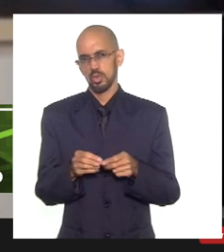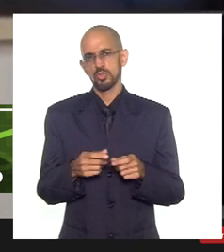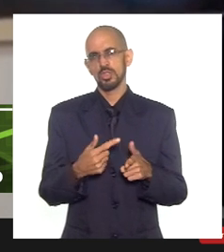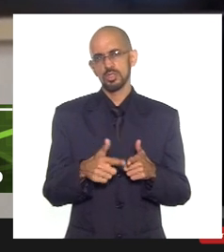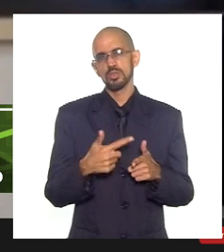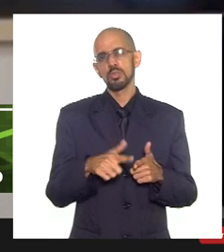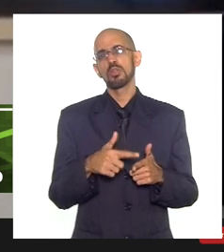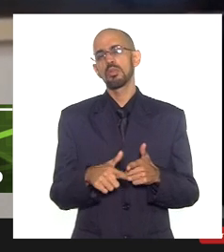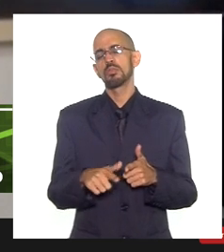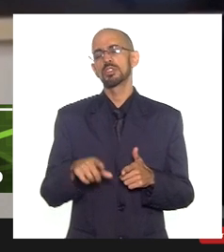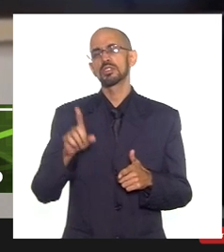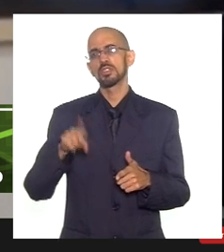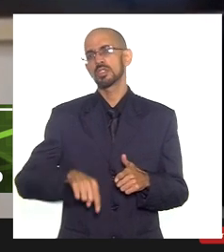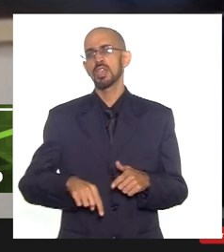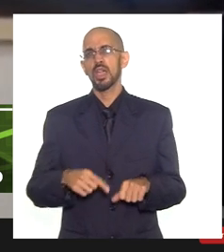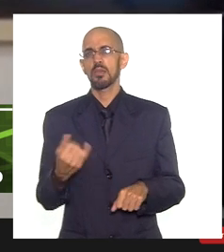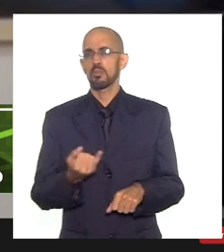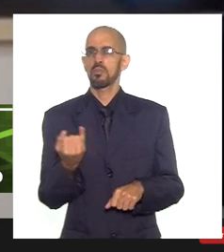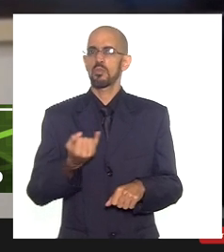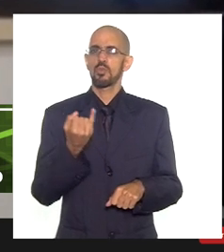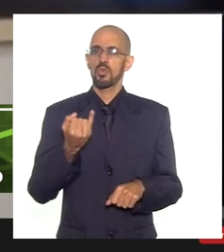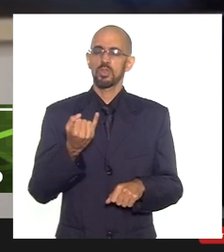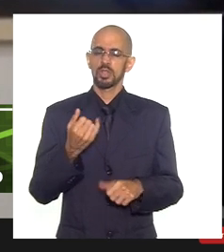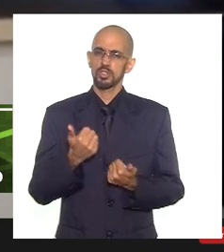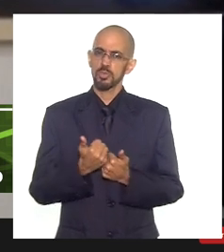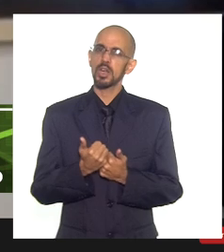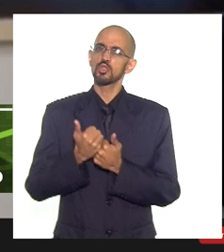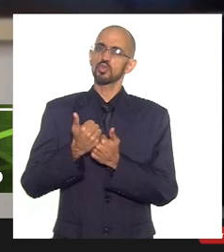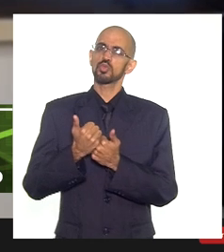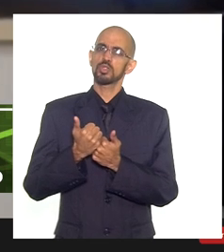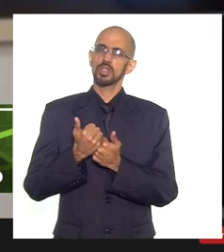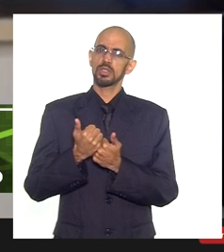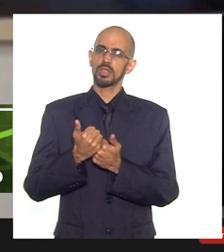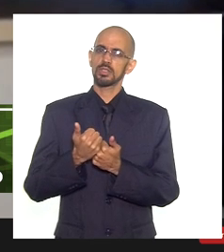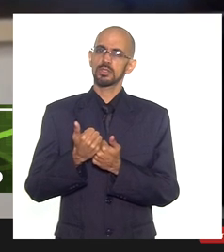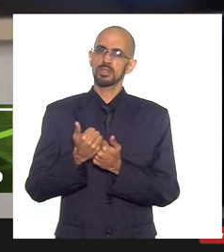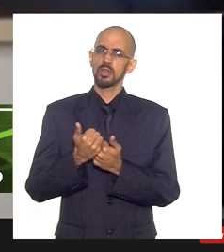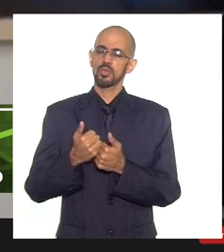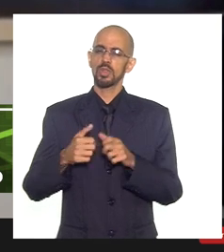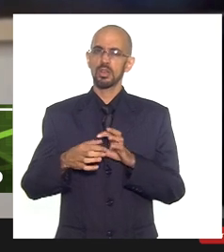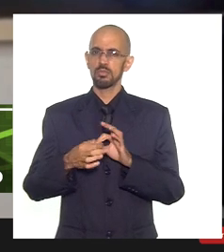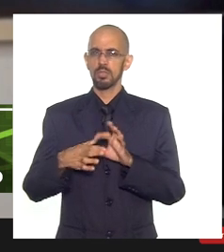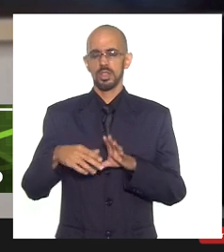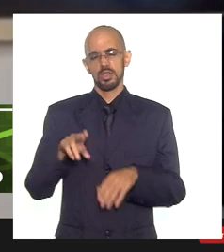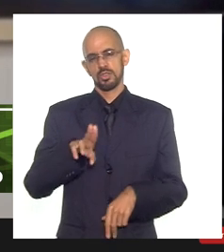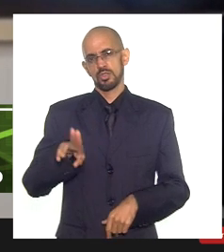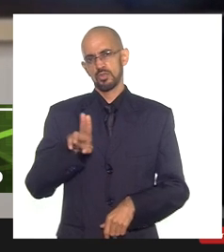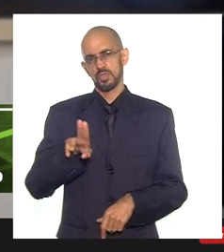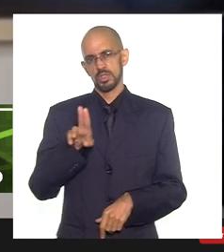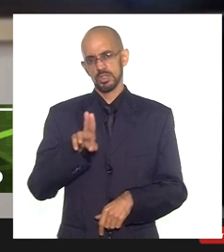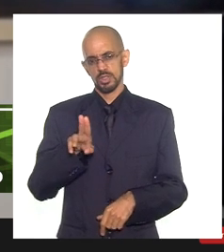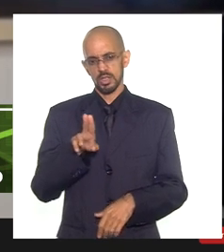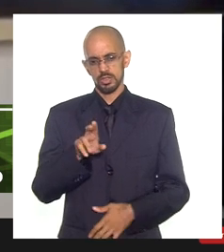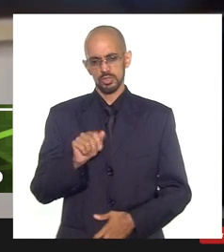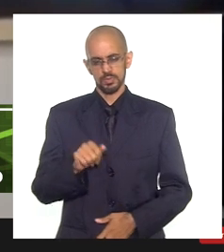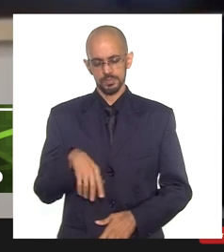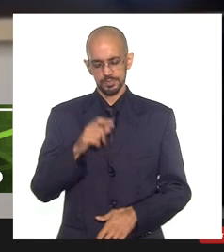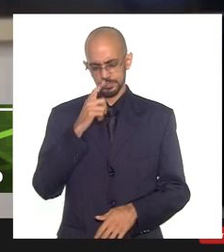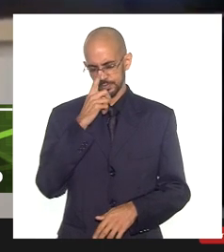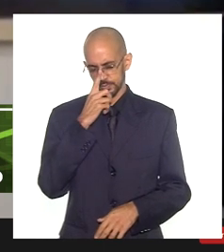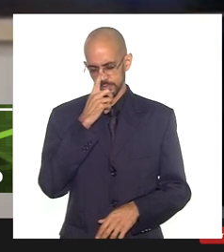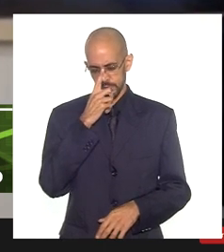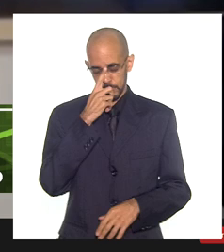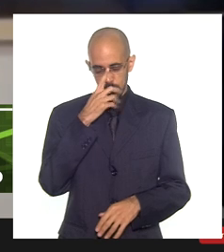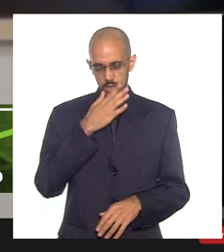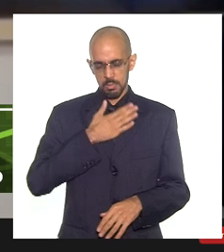que é uma questão importante para a sustentação da autonomia da universidade enquanto tal eu